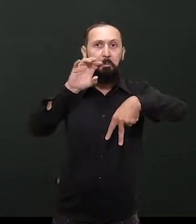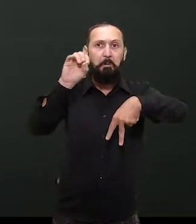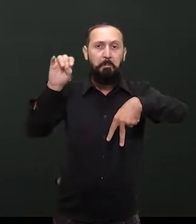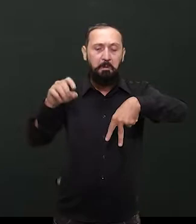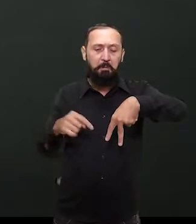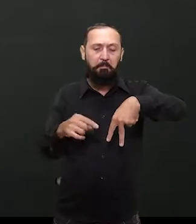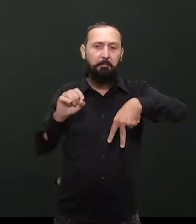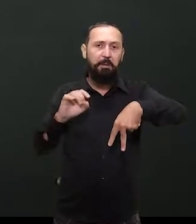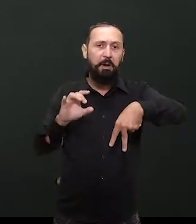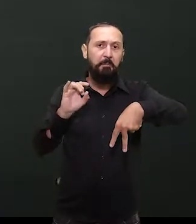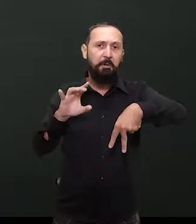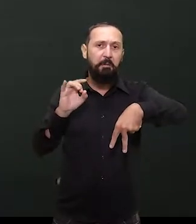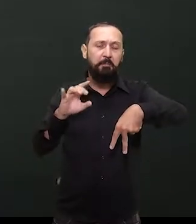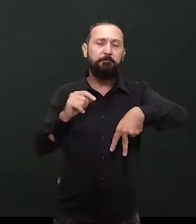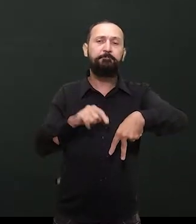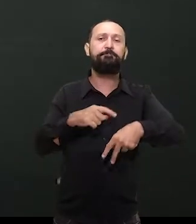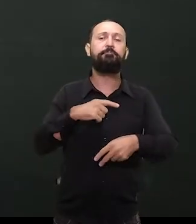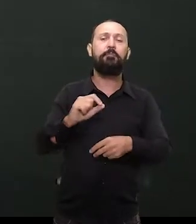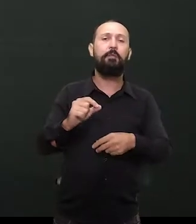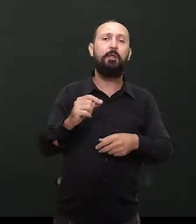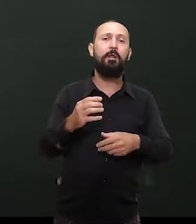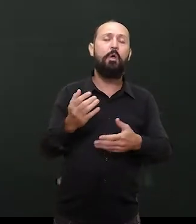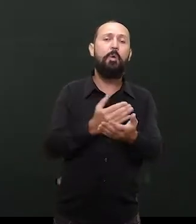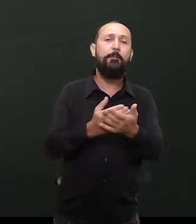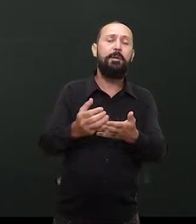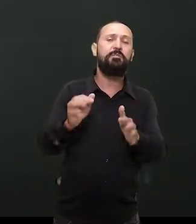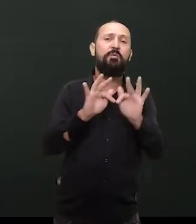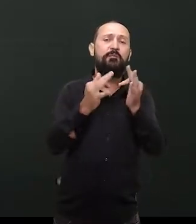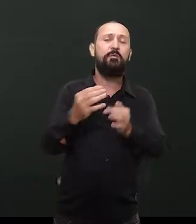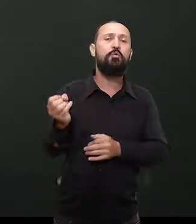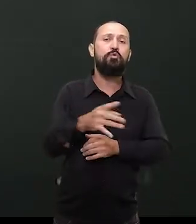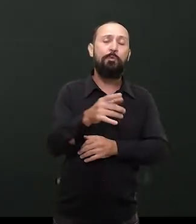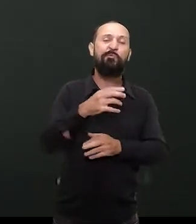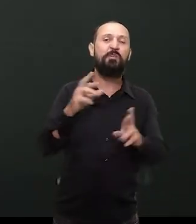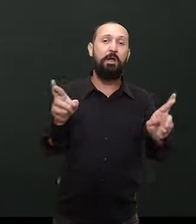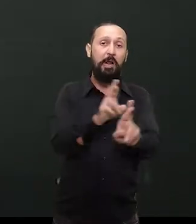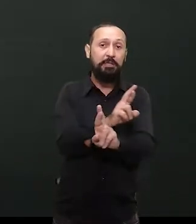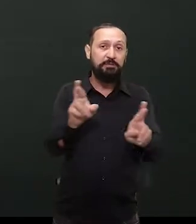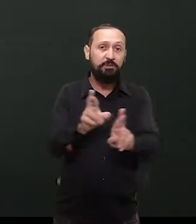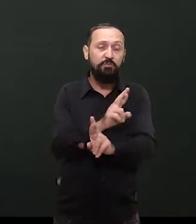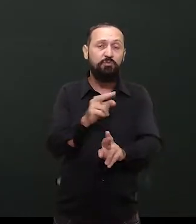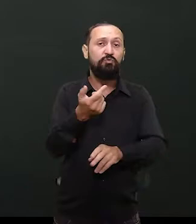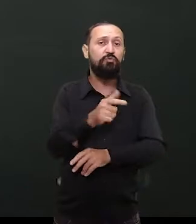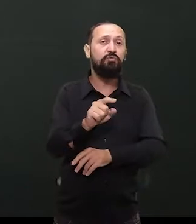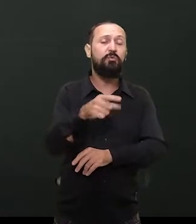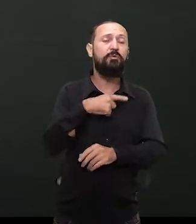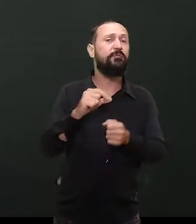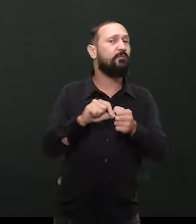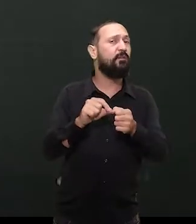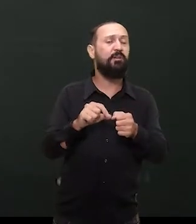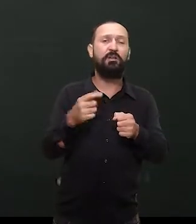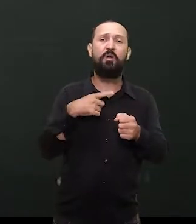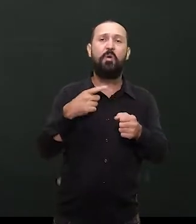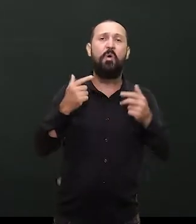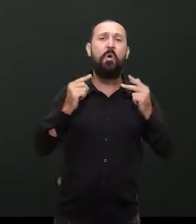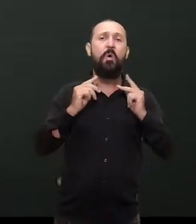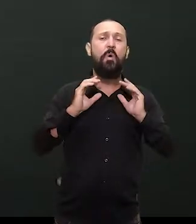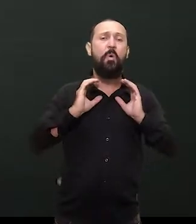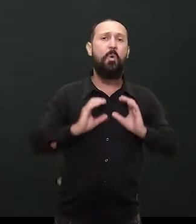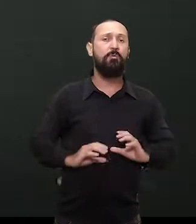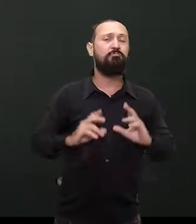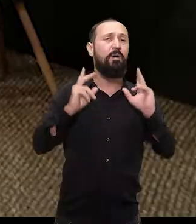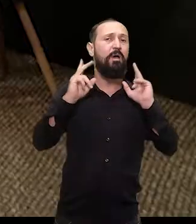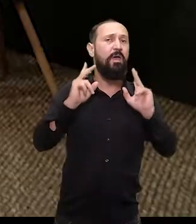porém em seguida ele constitui uma nova família se relaciona novamente e vai praticar